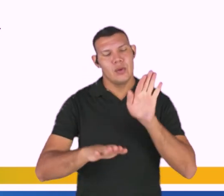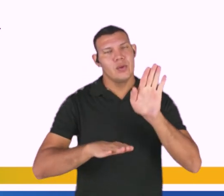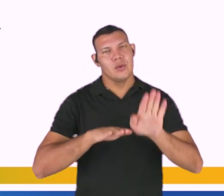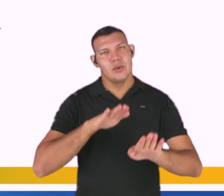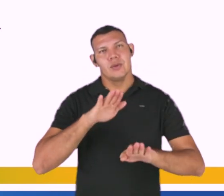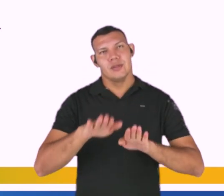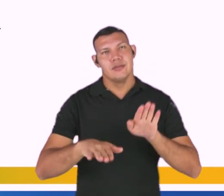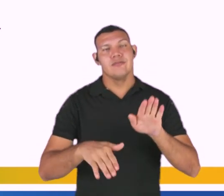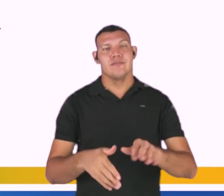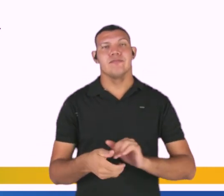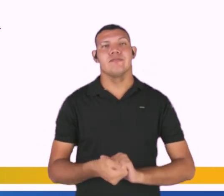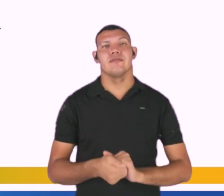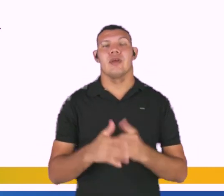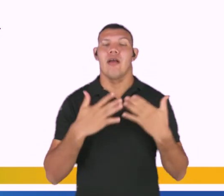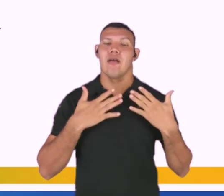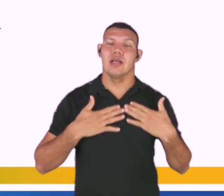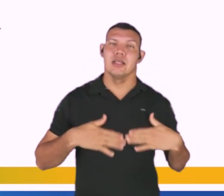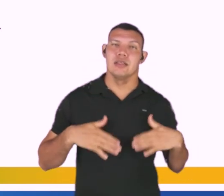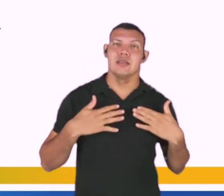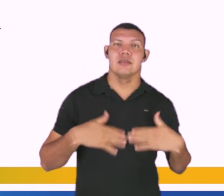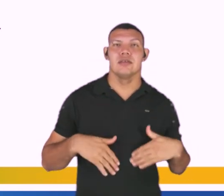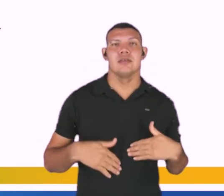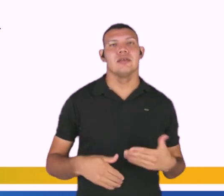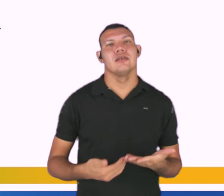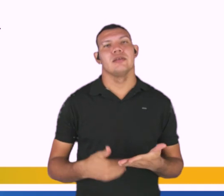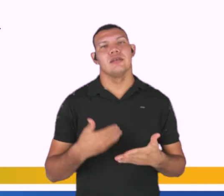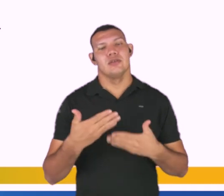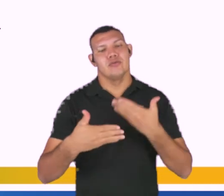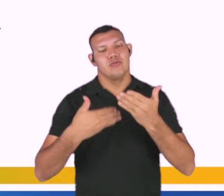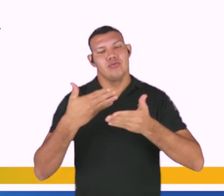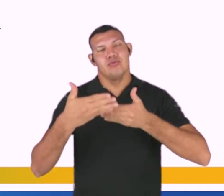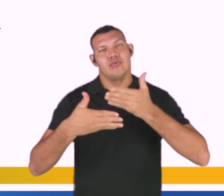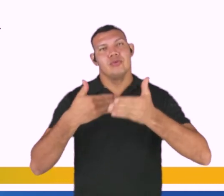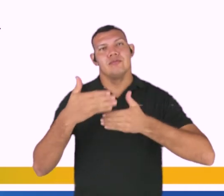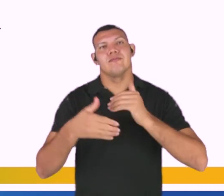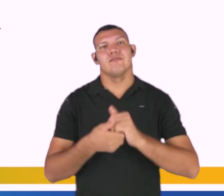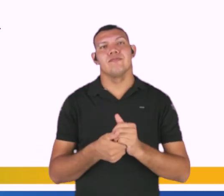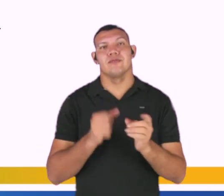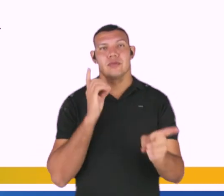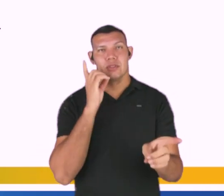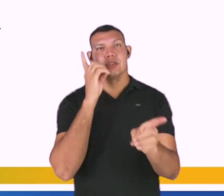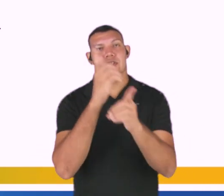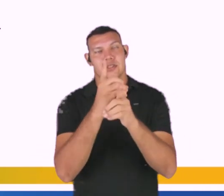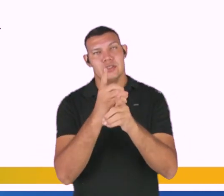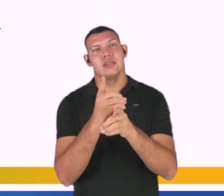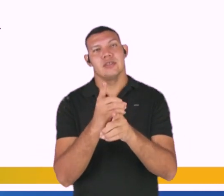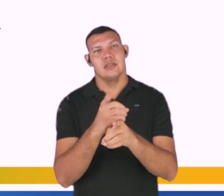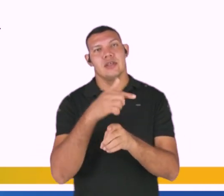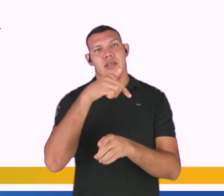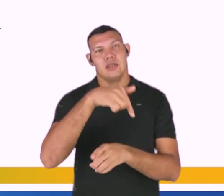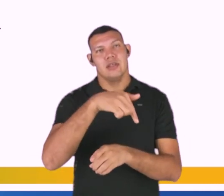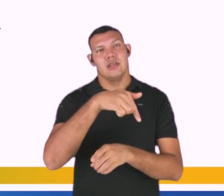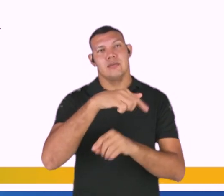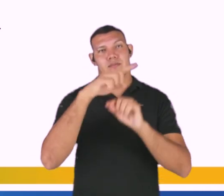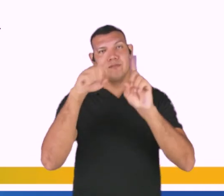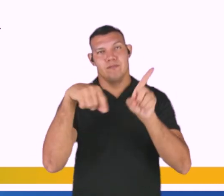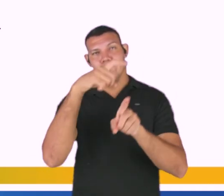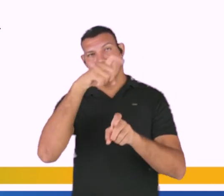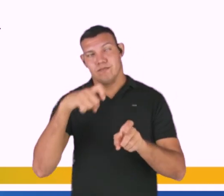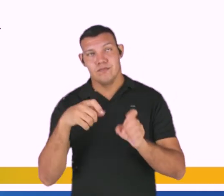é como nós fizemos ainda é pouco para achar os coeficientes da nossa qdx